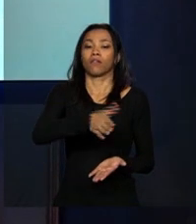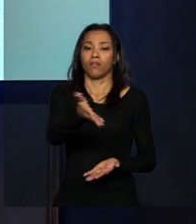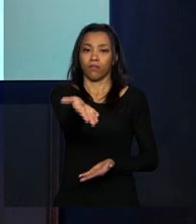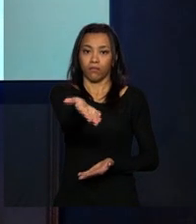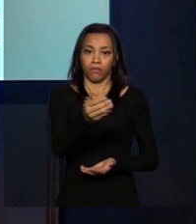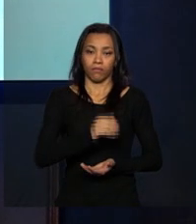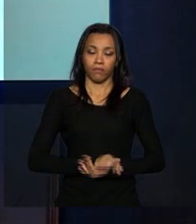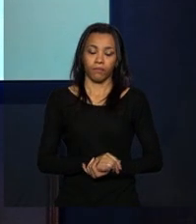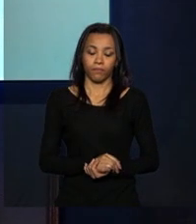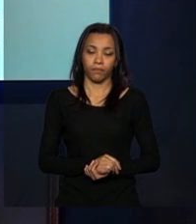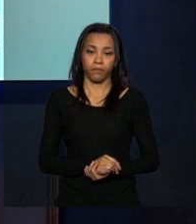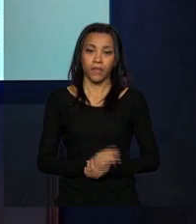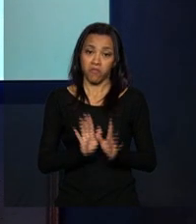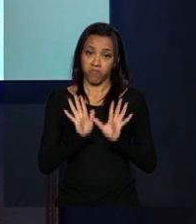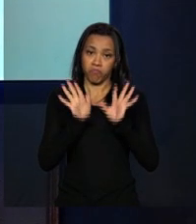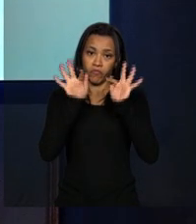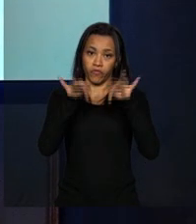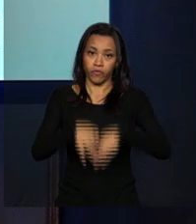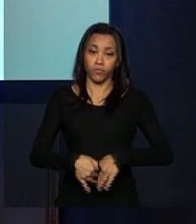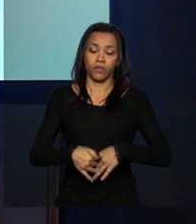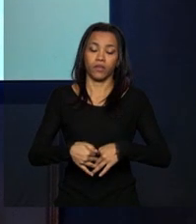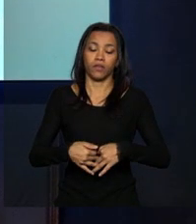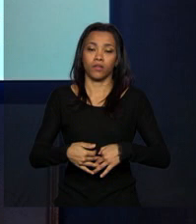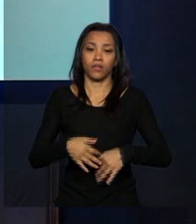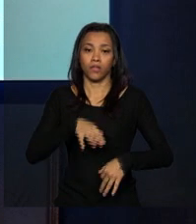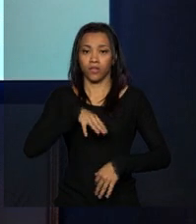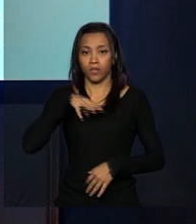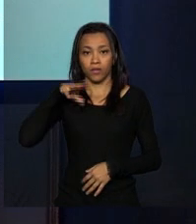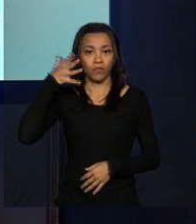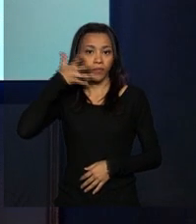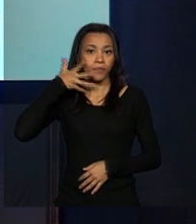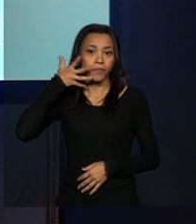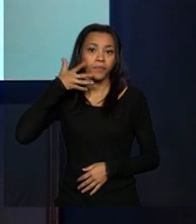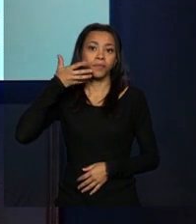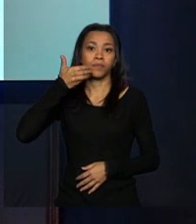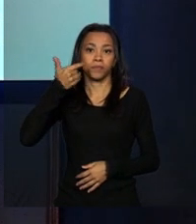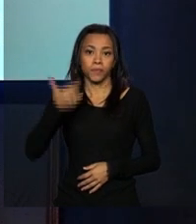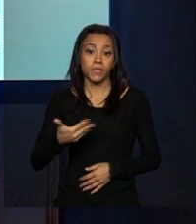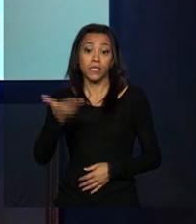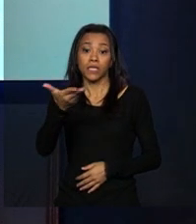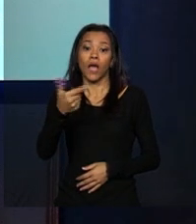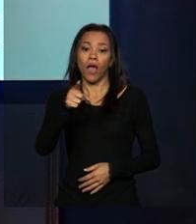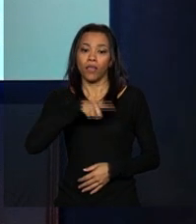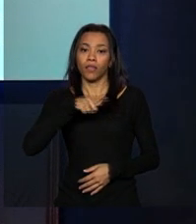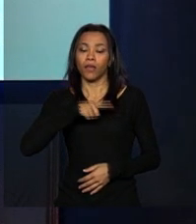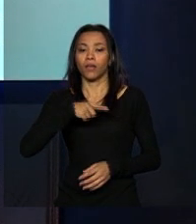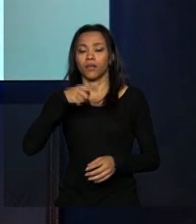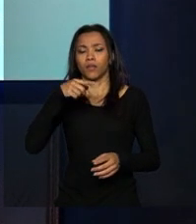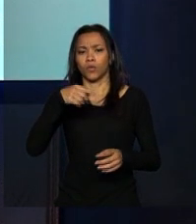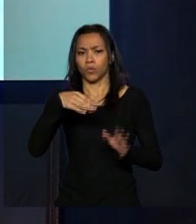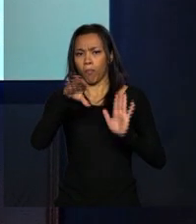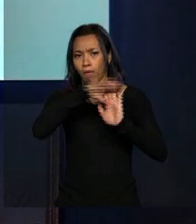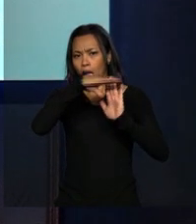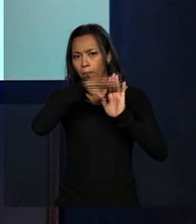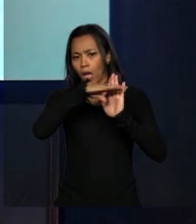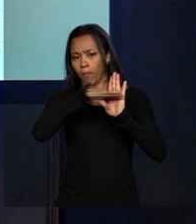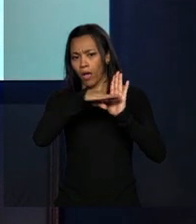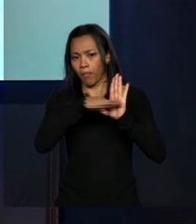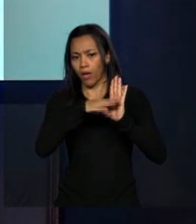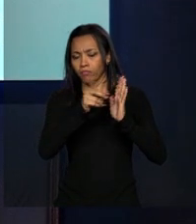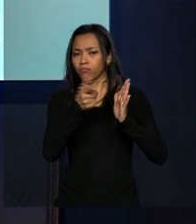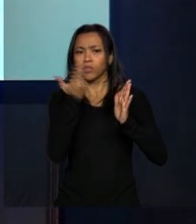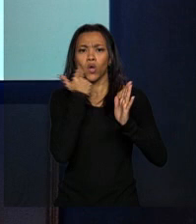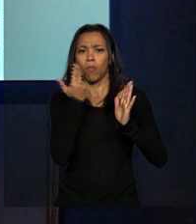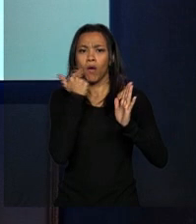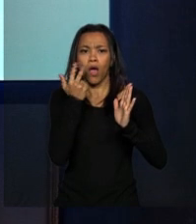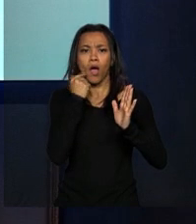financiamento para encerrar aqui um cronograma cronograma